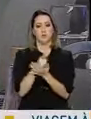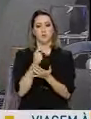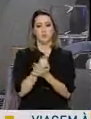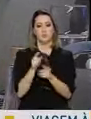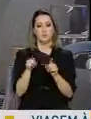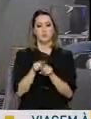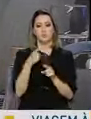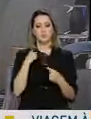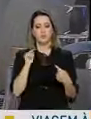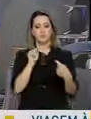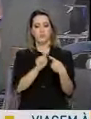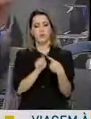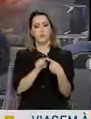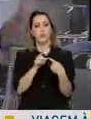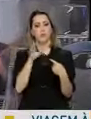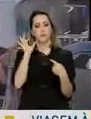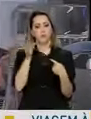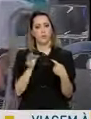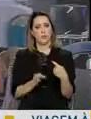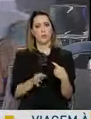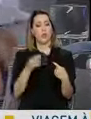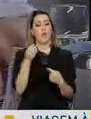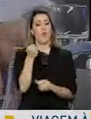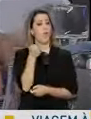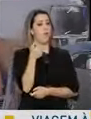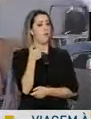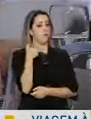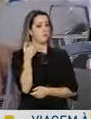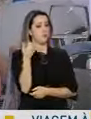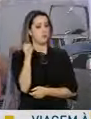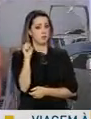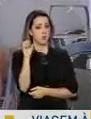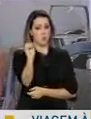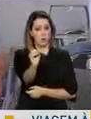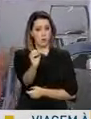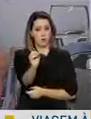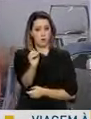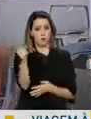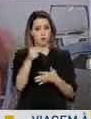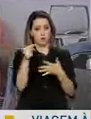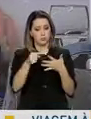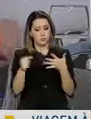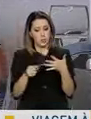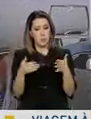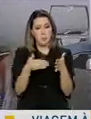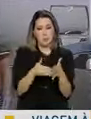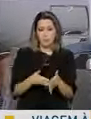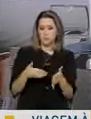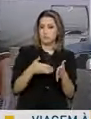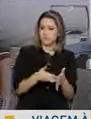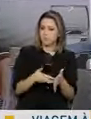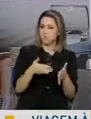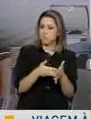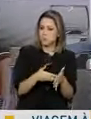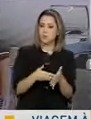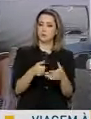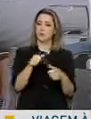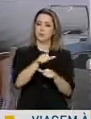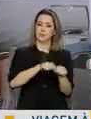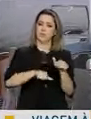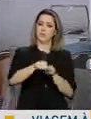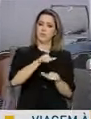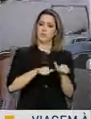identificamos conjuntamente quase 80 entrados e distinta natureza as trocas dentro